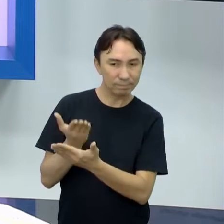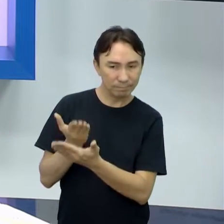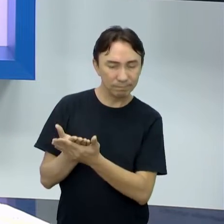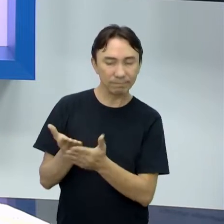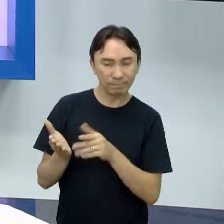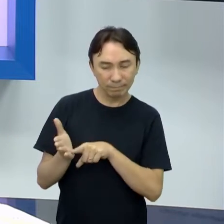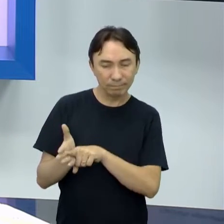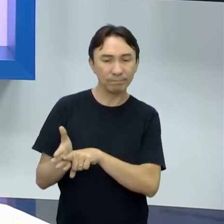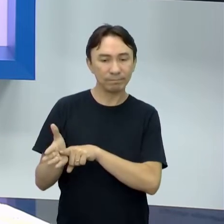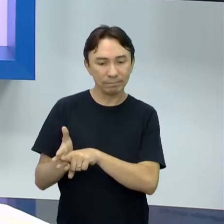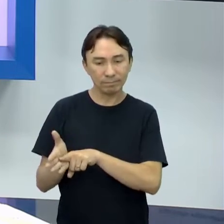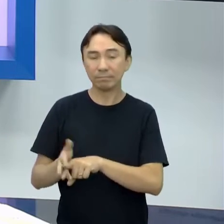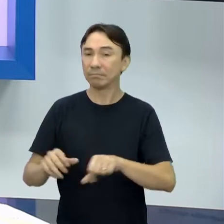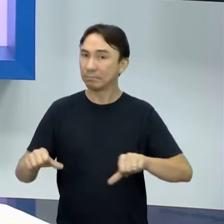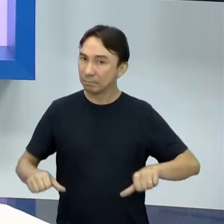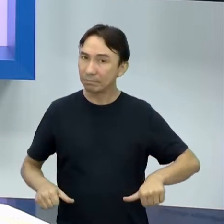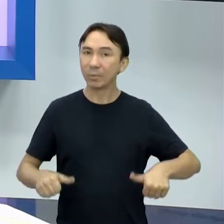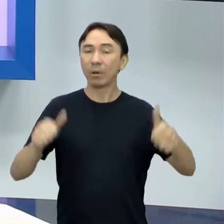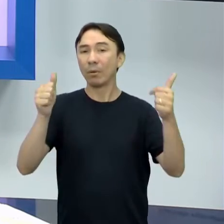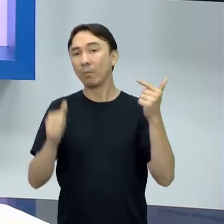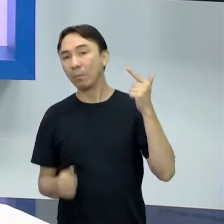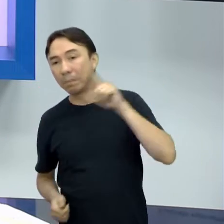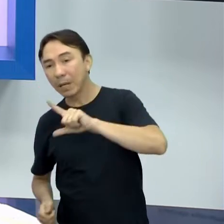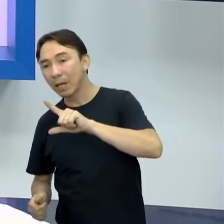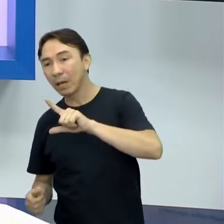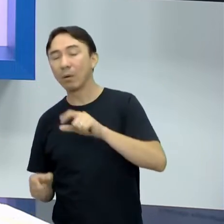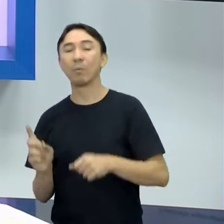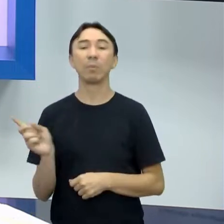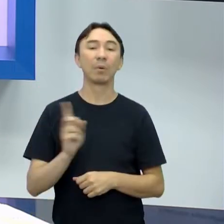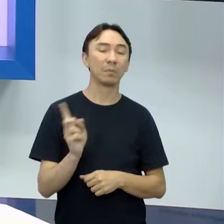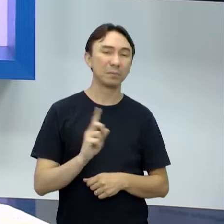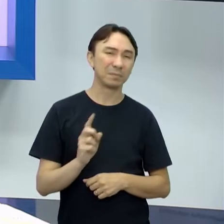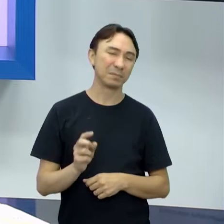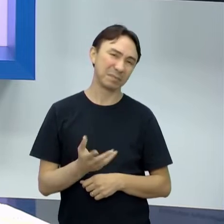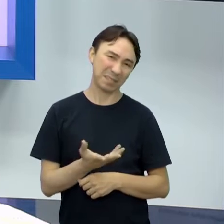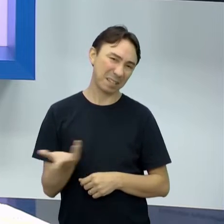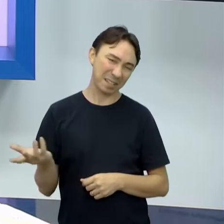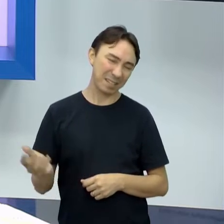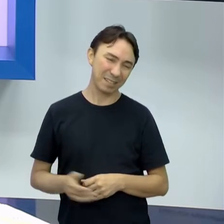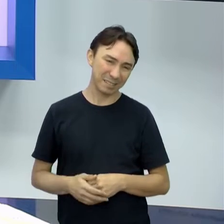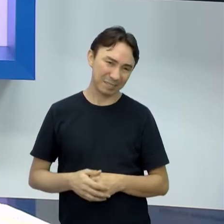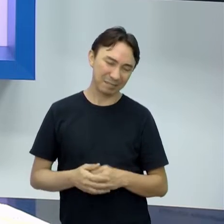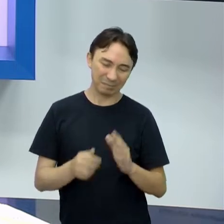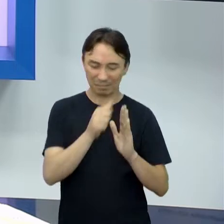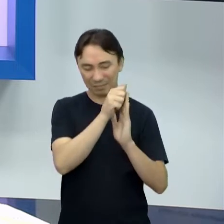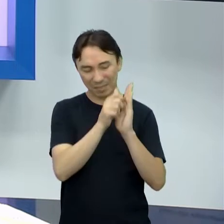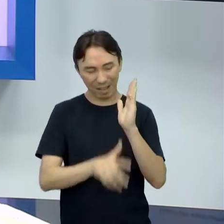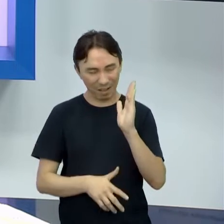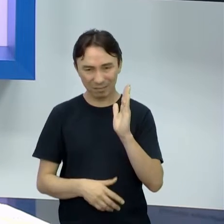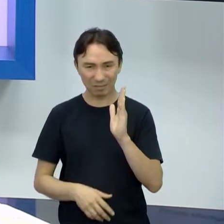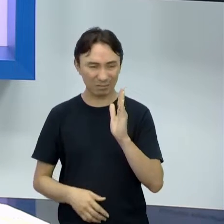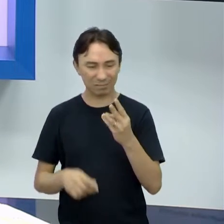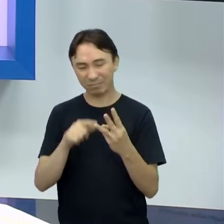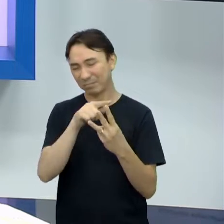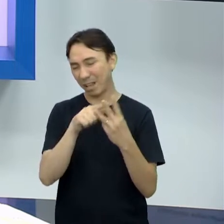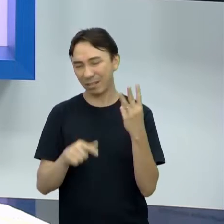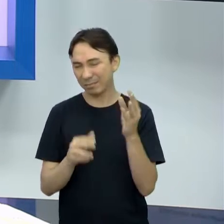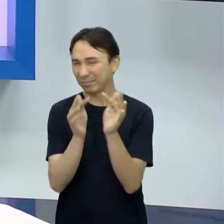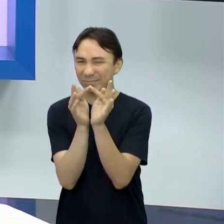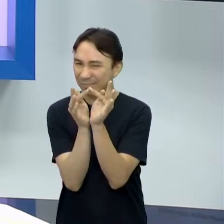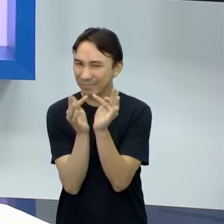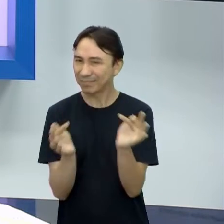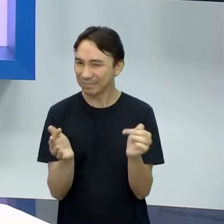é isso. Vocês até aí, então, tem 3 tarefas simples que devem ser feitas em grupo,